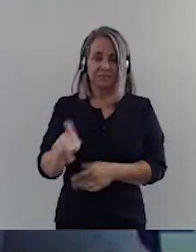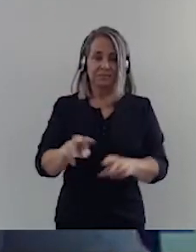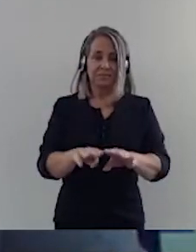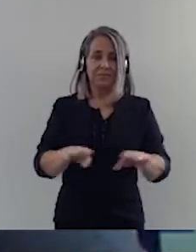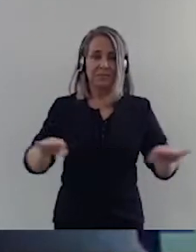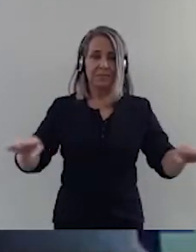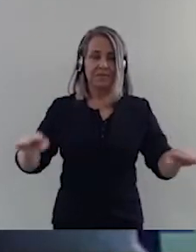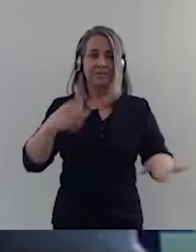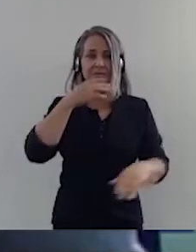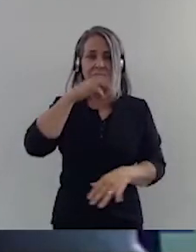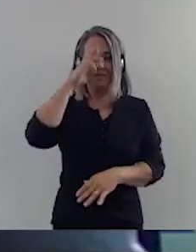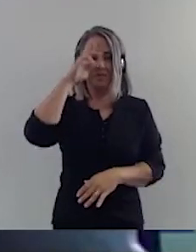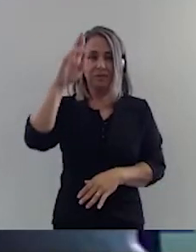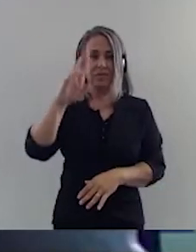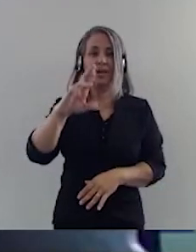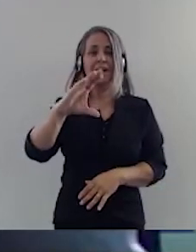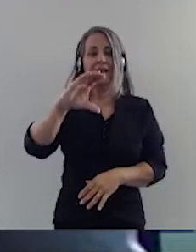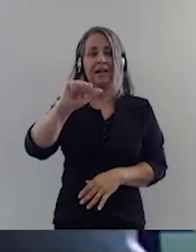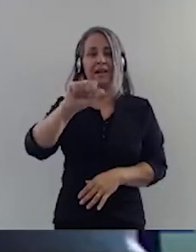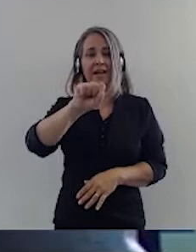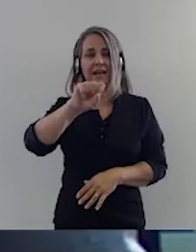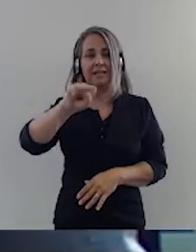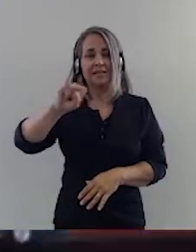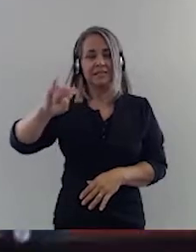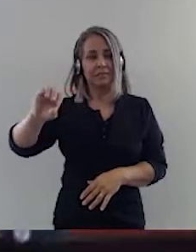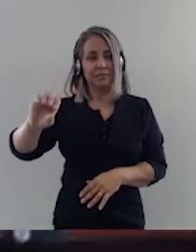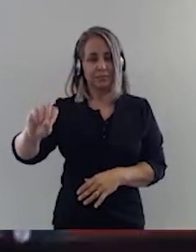mesa, Dr. Cássio Lisandro Teles.